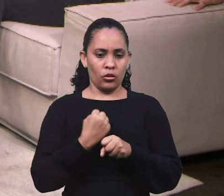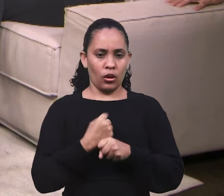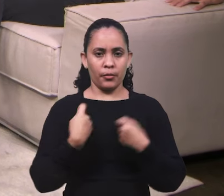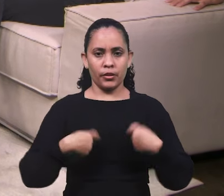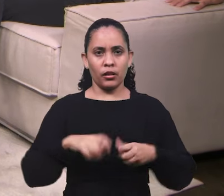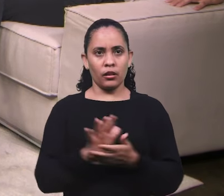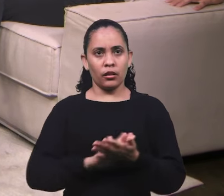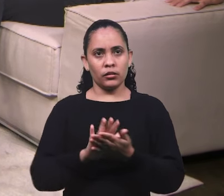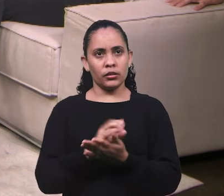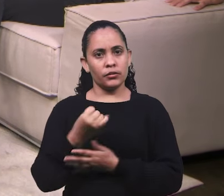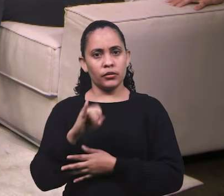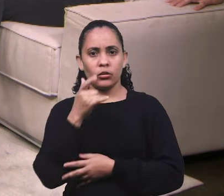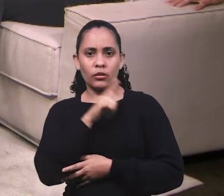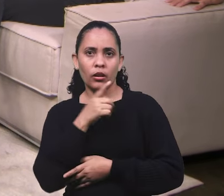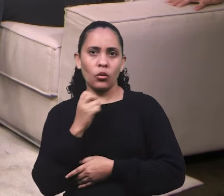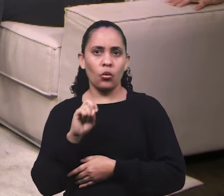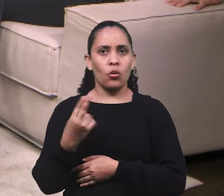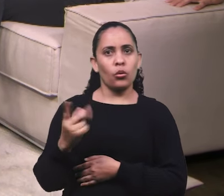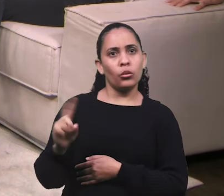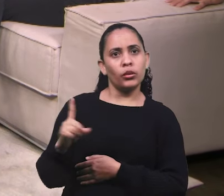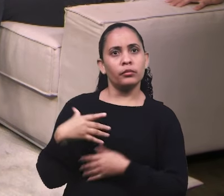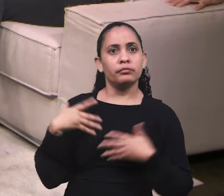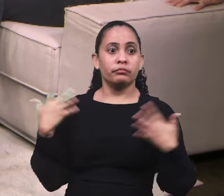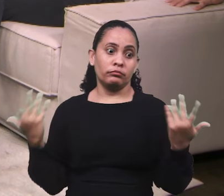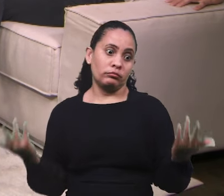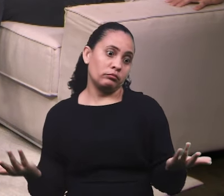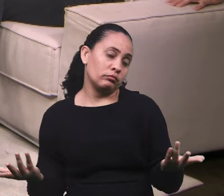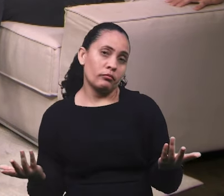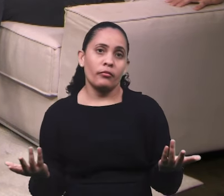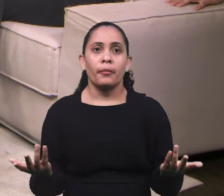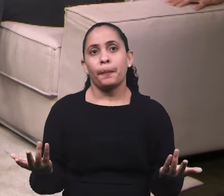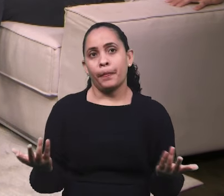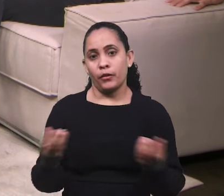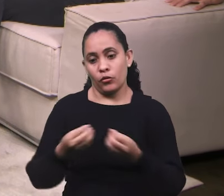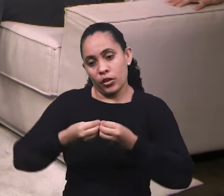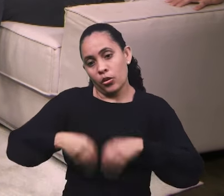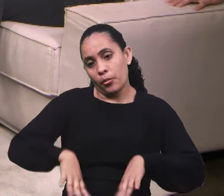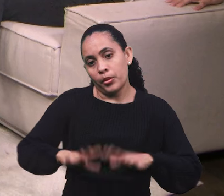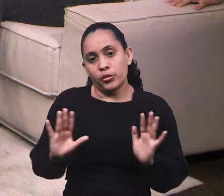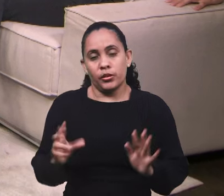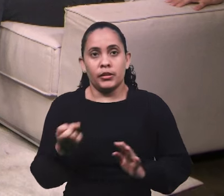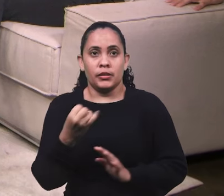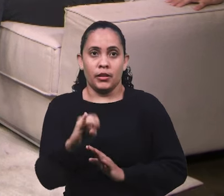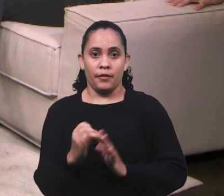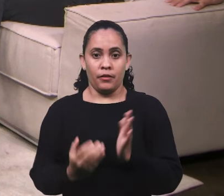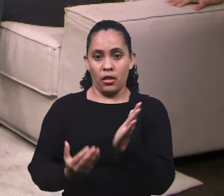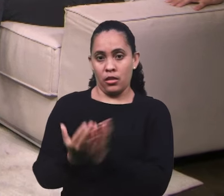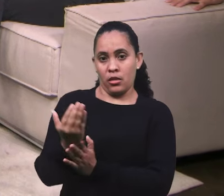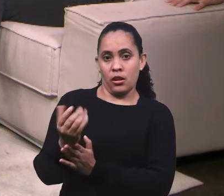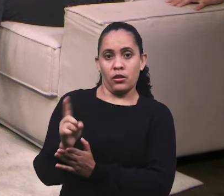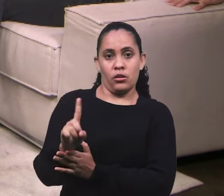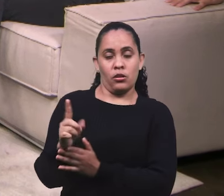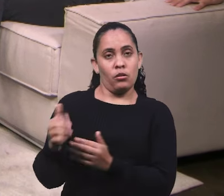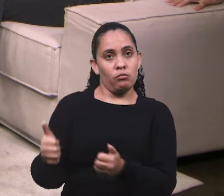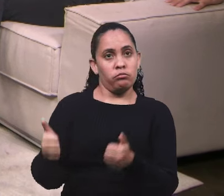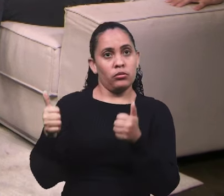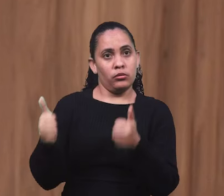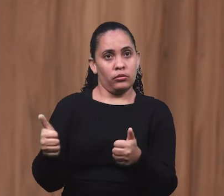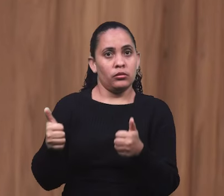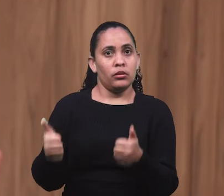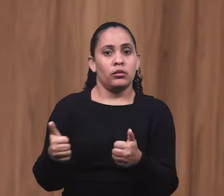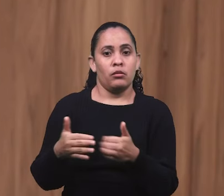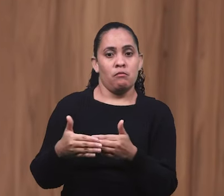no bolso ou não. Né? Calcular o risco daquilo. Calcular o risco, saber se você vai entrar numa operação